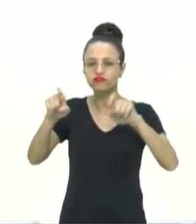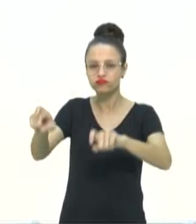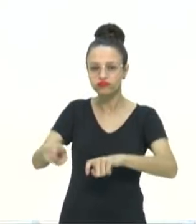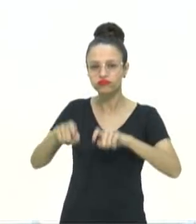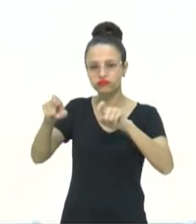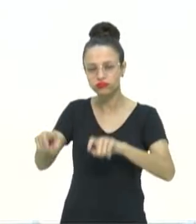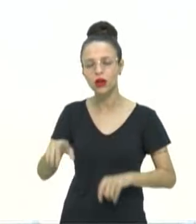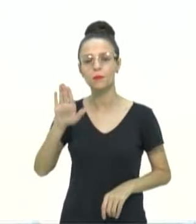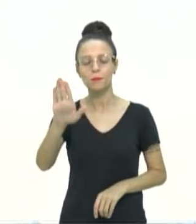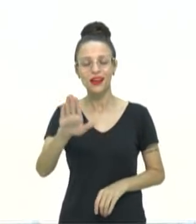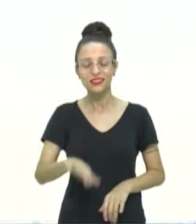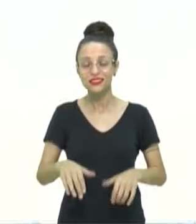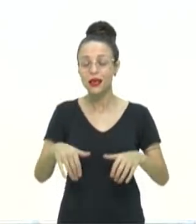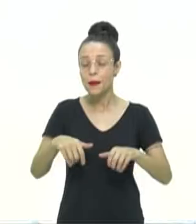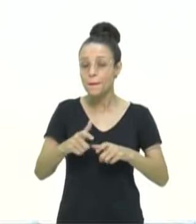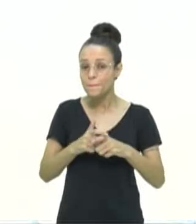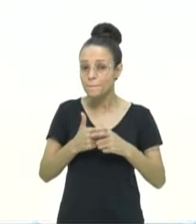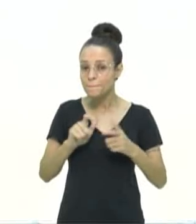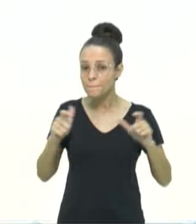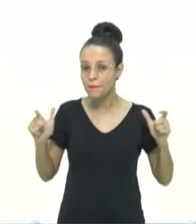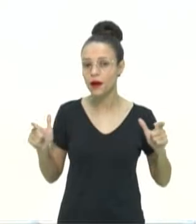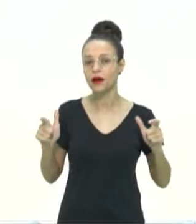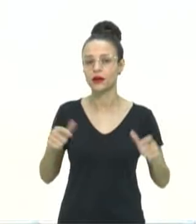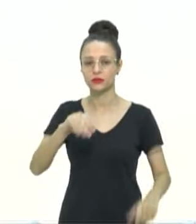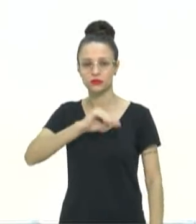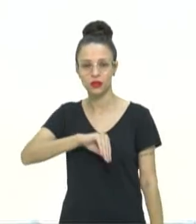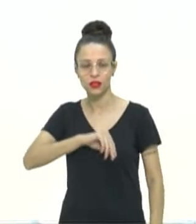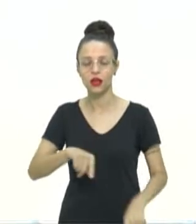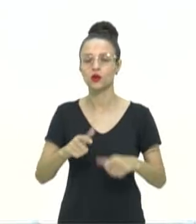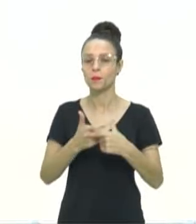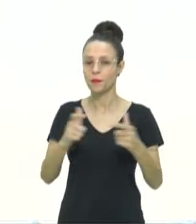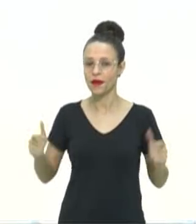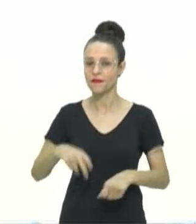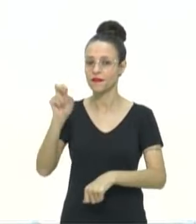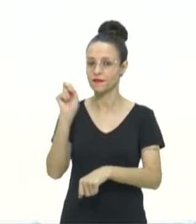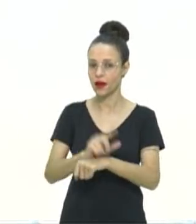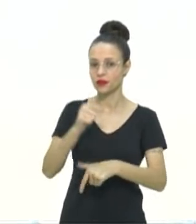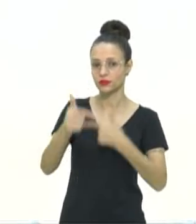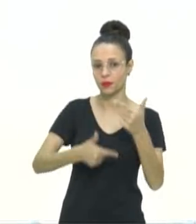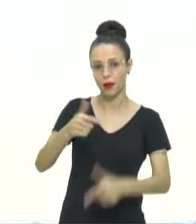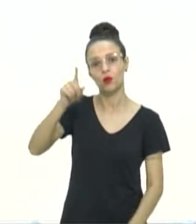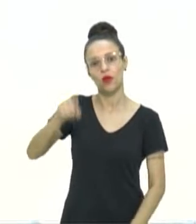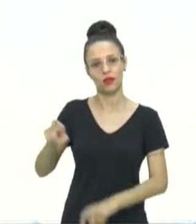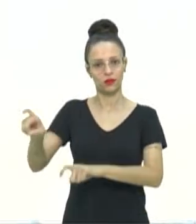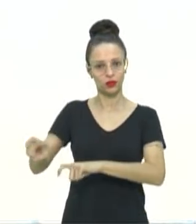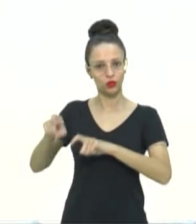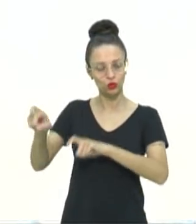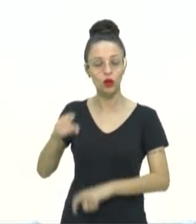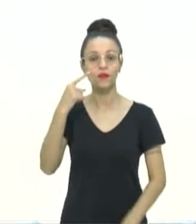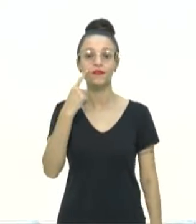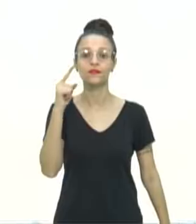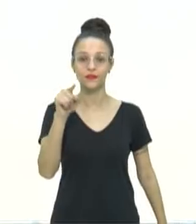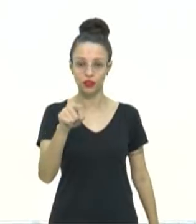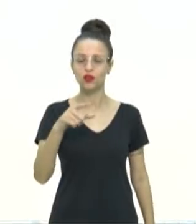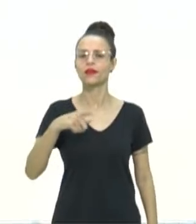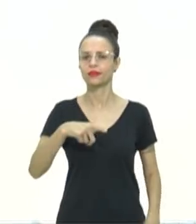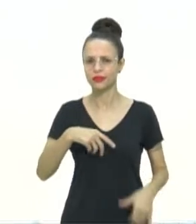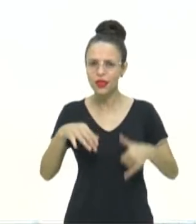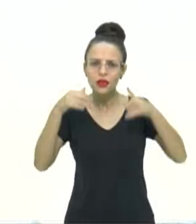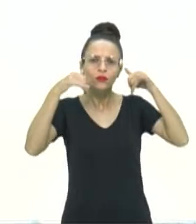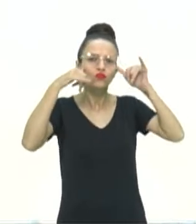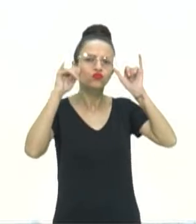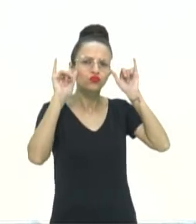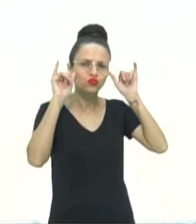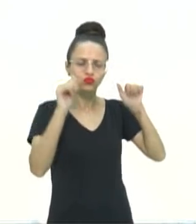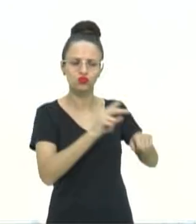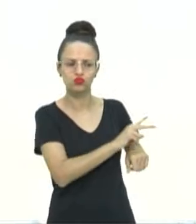maior rendimento e que emprega o maior número de pessoas é a agricultura. Vejo que nós temos a pecuária como